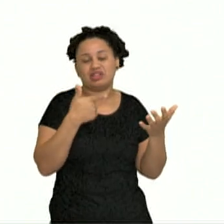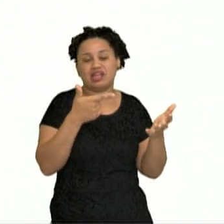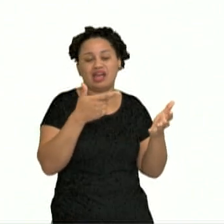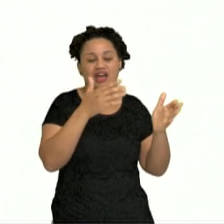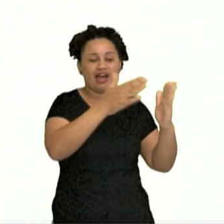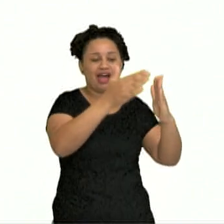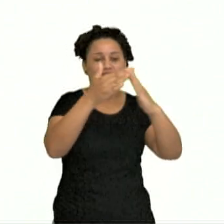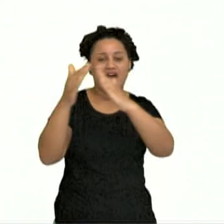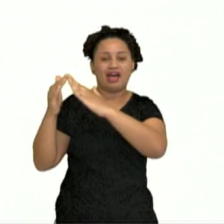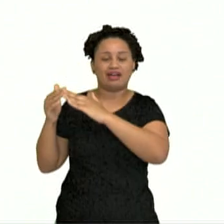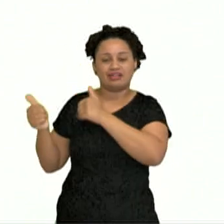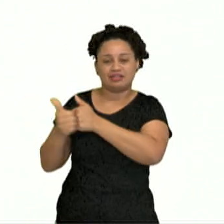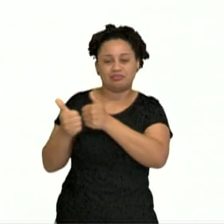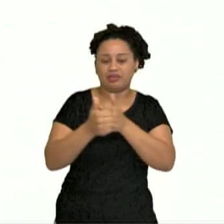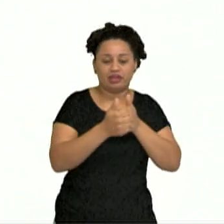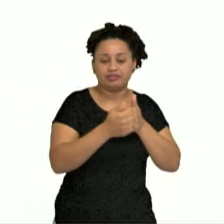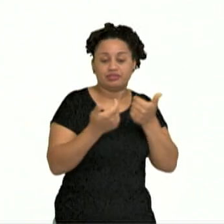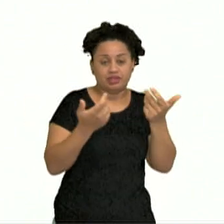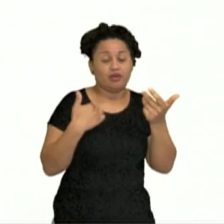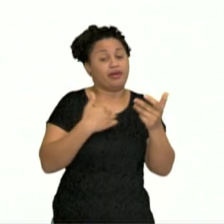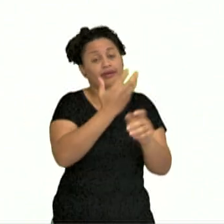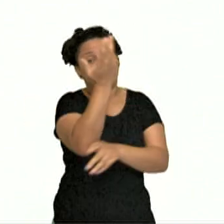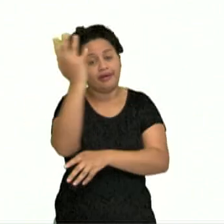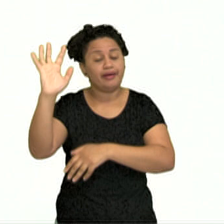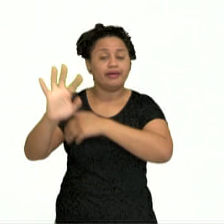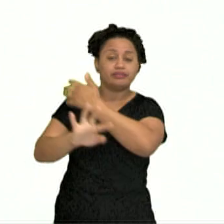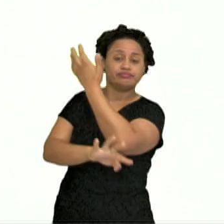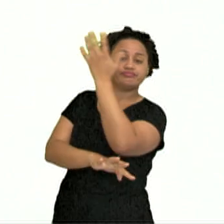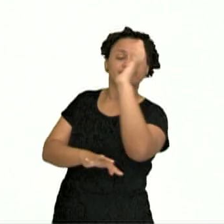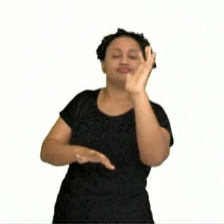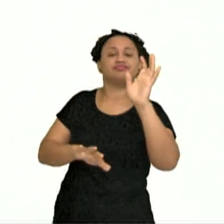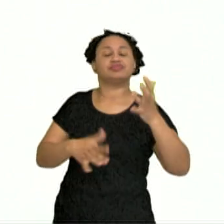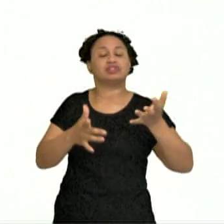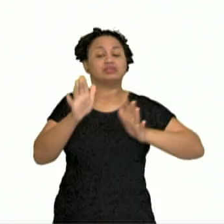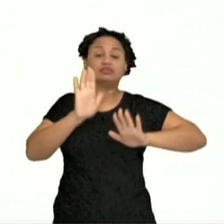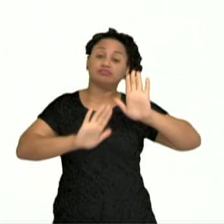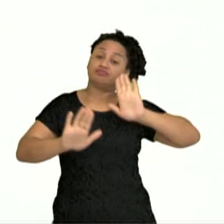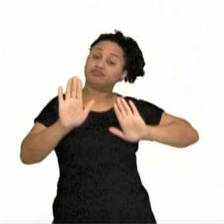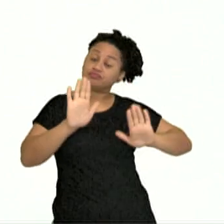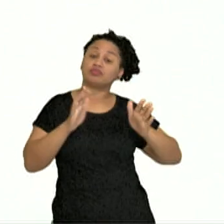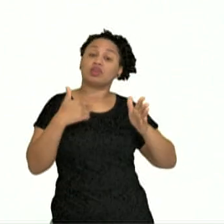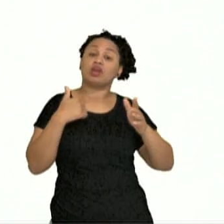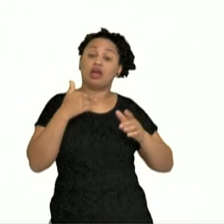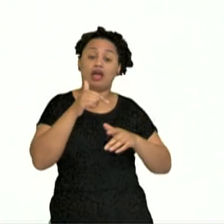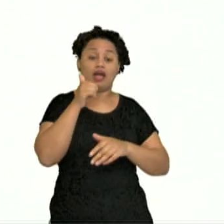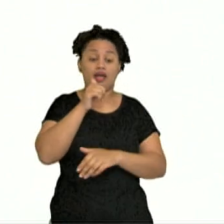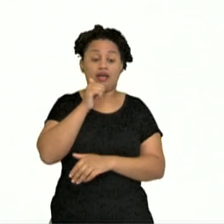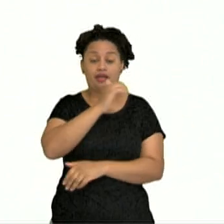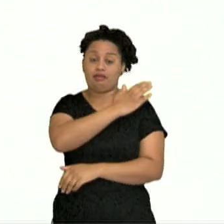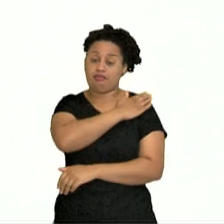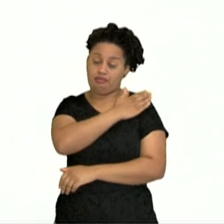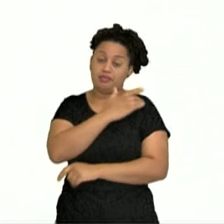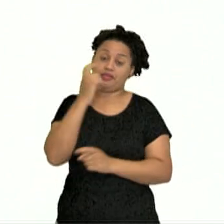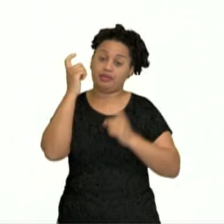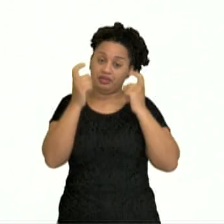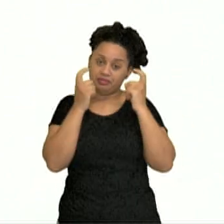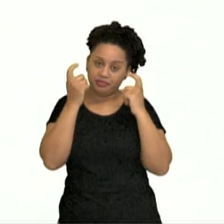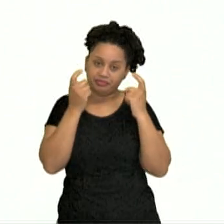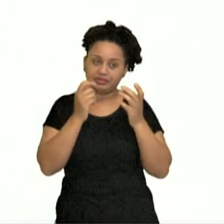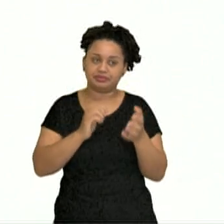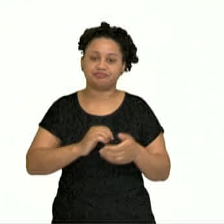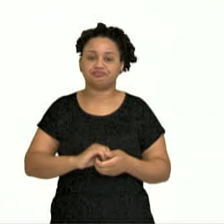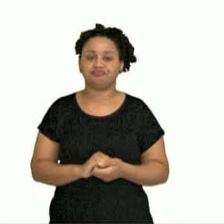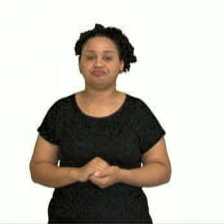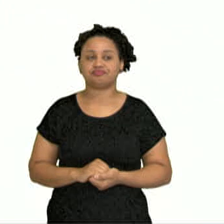próximas. Então, fazia isso, né? Um certo receio, né? Por parte ali da madrinha. Beleza?